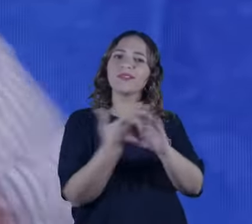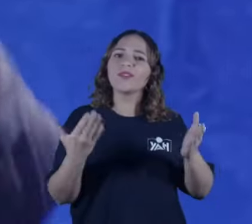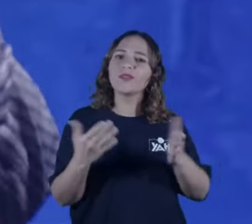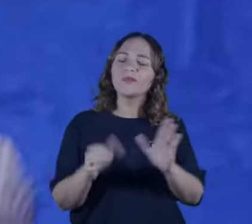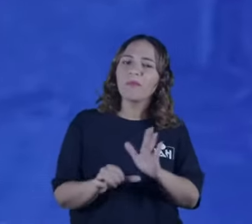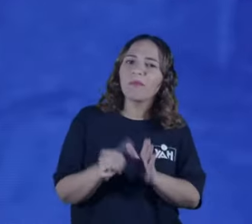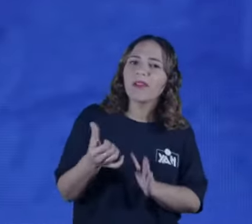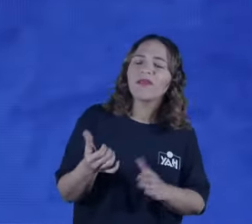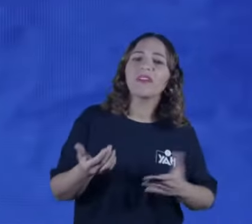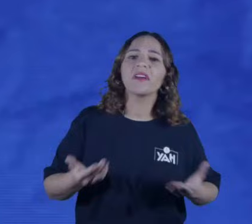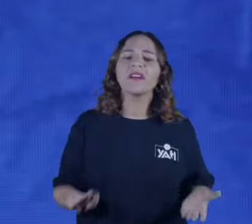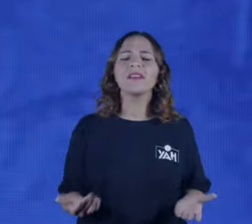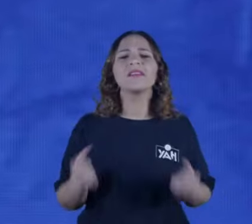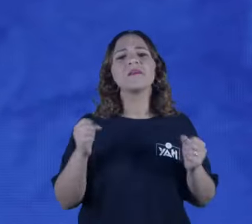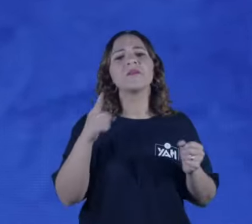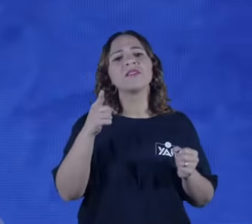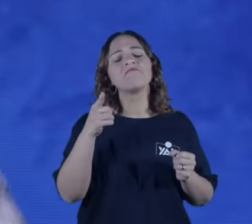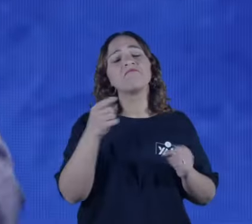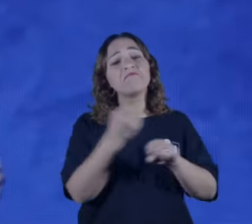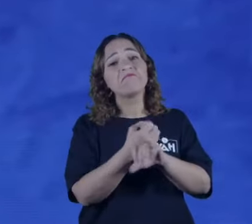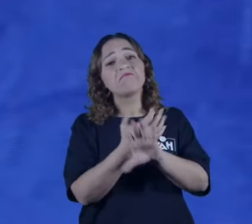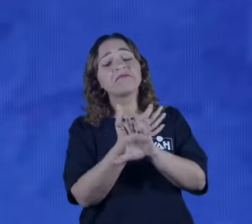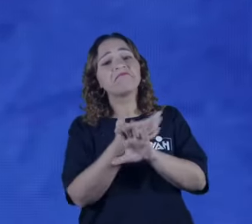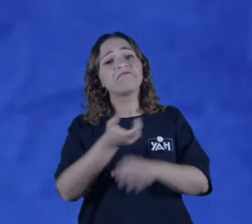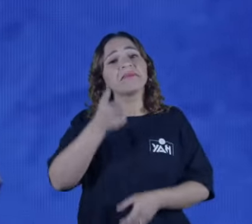e tenha vindo aqui para ouvir uma palavra.